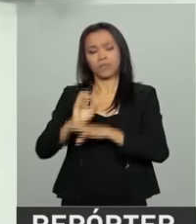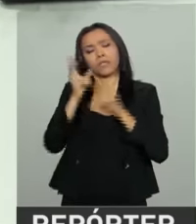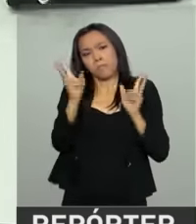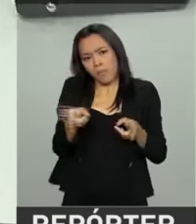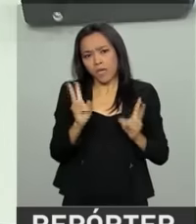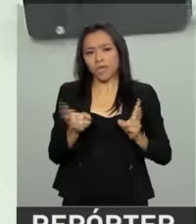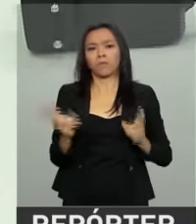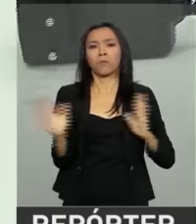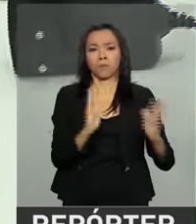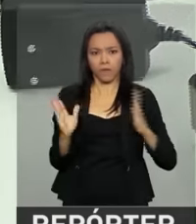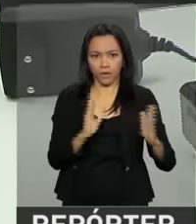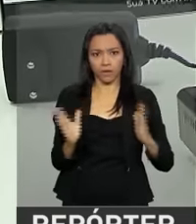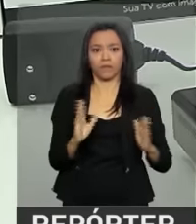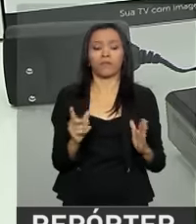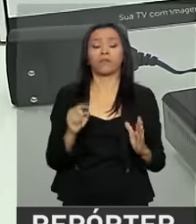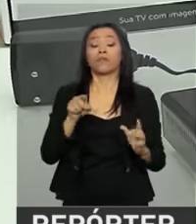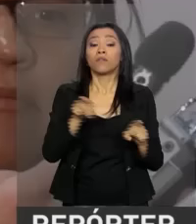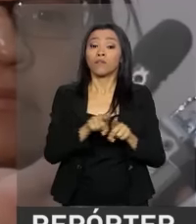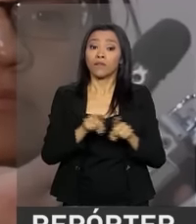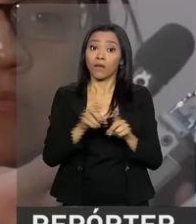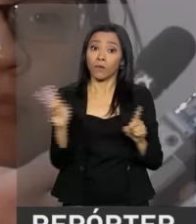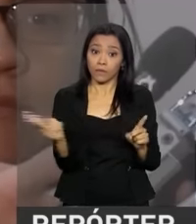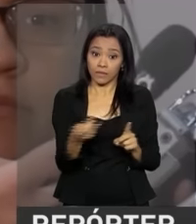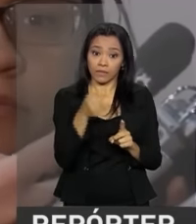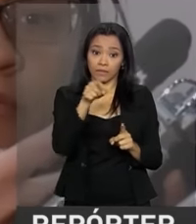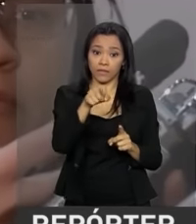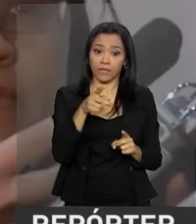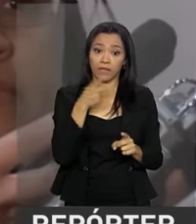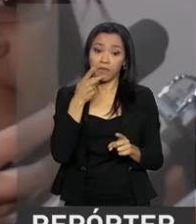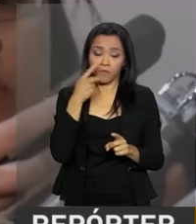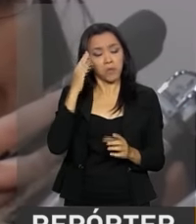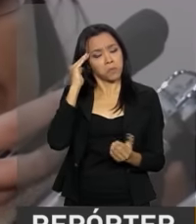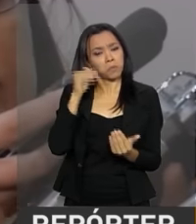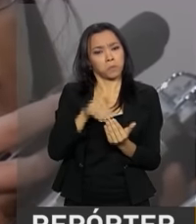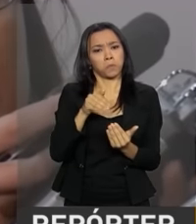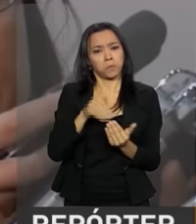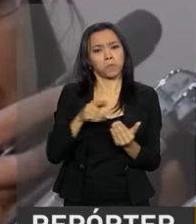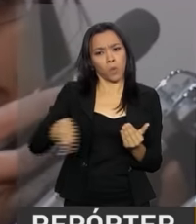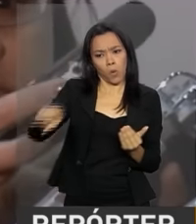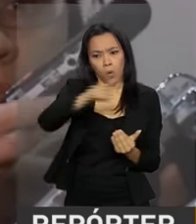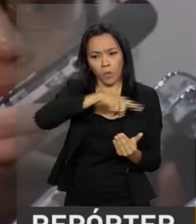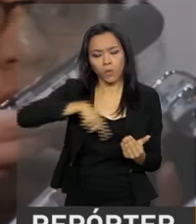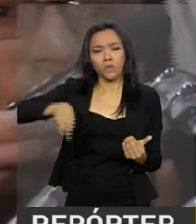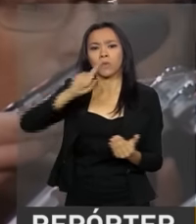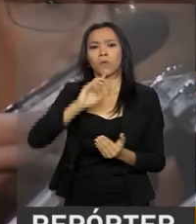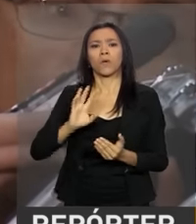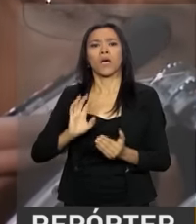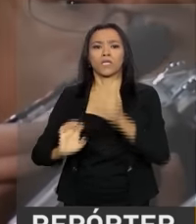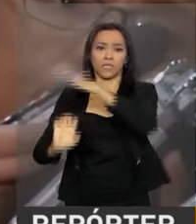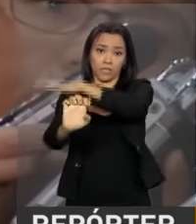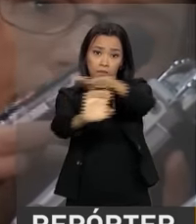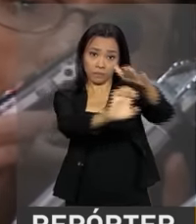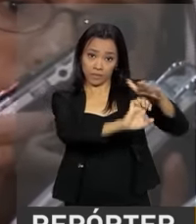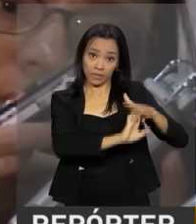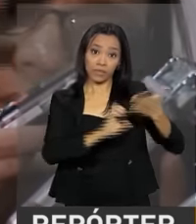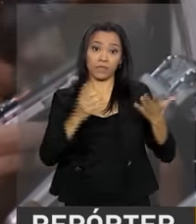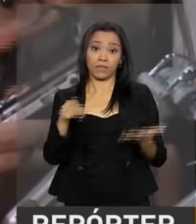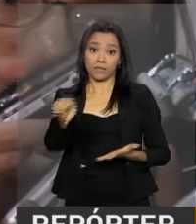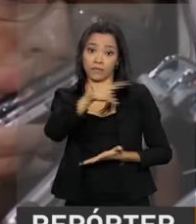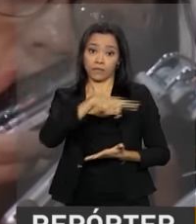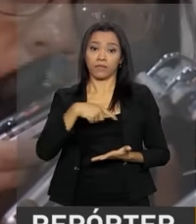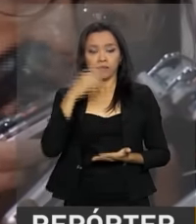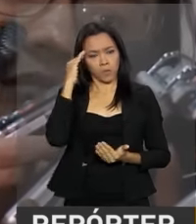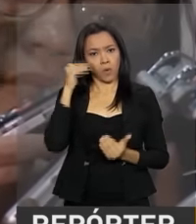a transição ocorra da melhor maneira possível foi uma decisão consensada com todos os radiodifusores em que eles